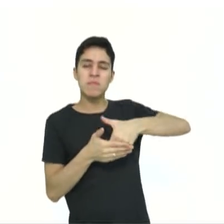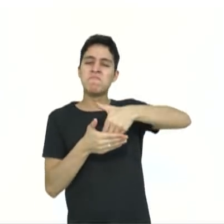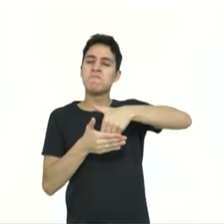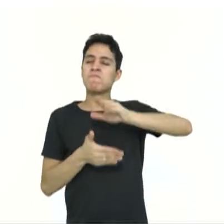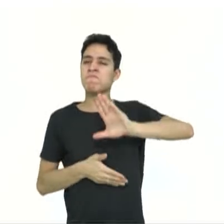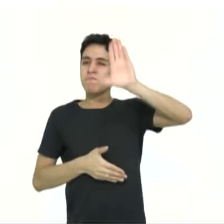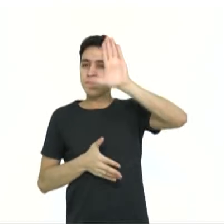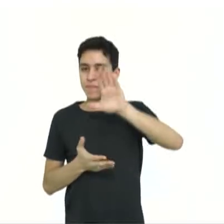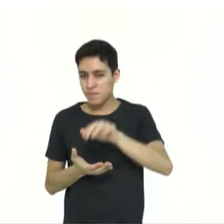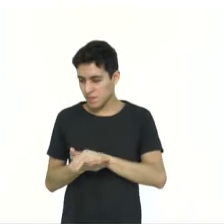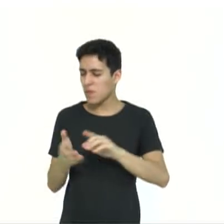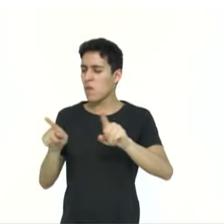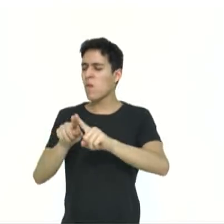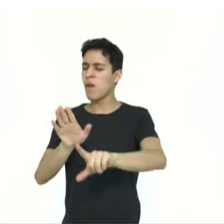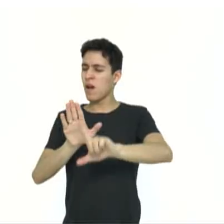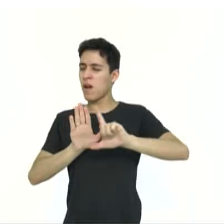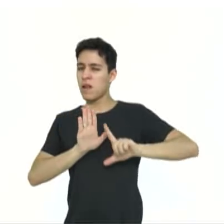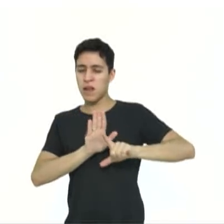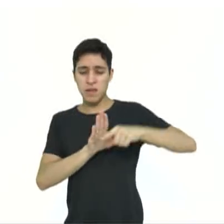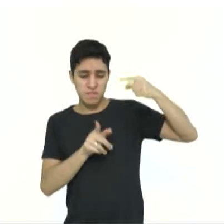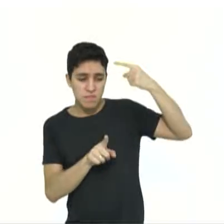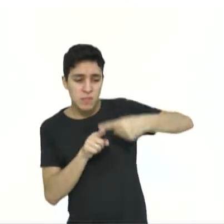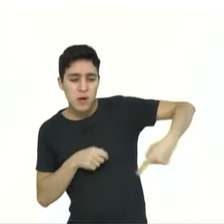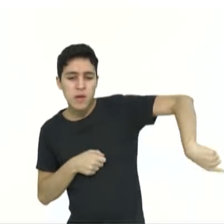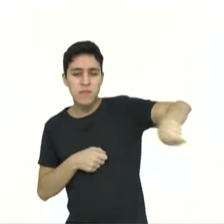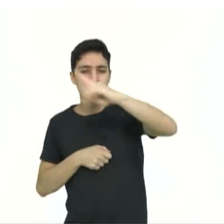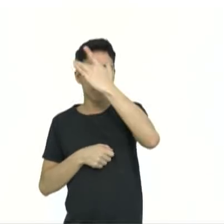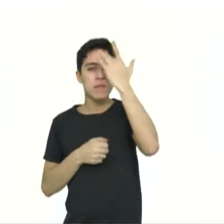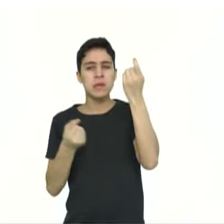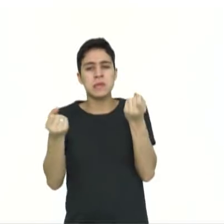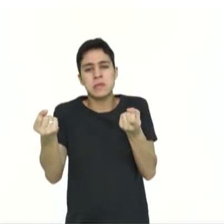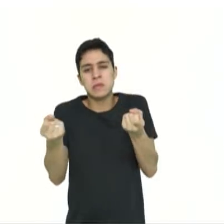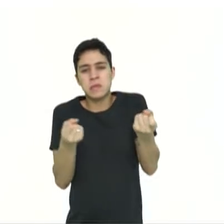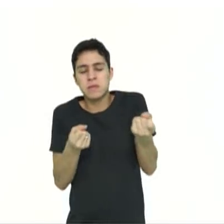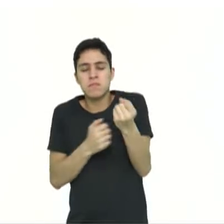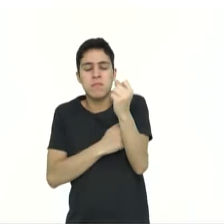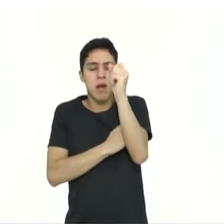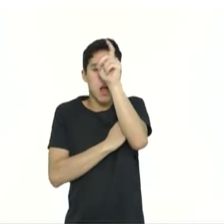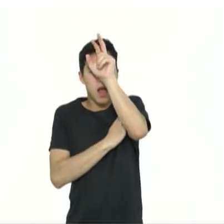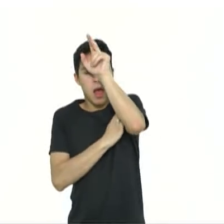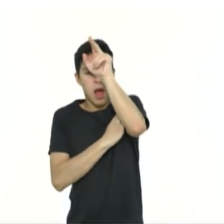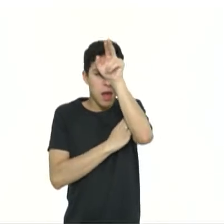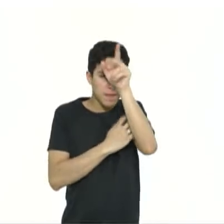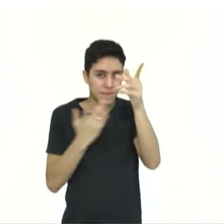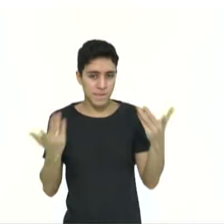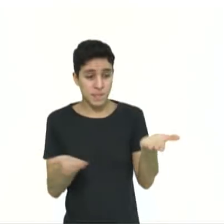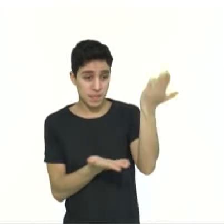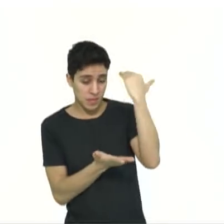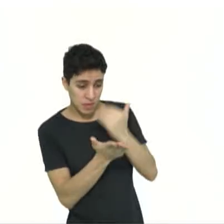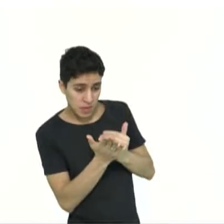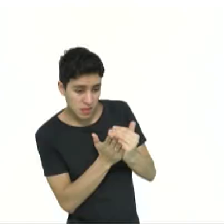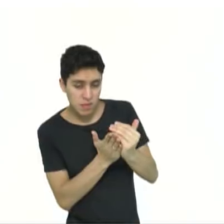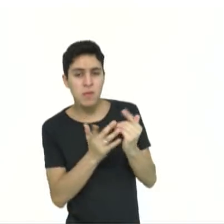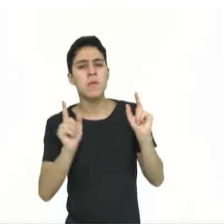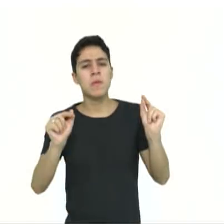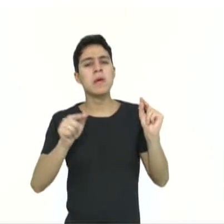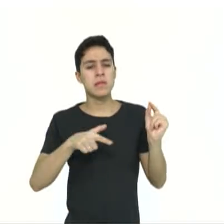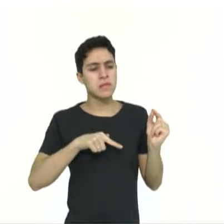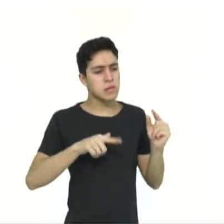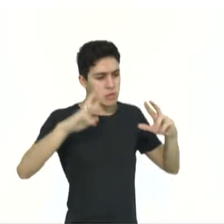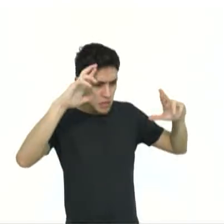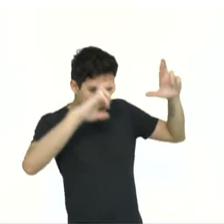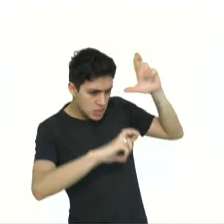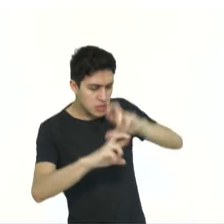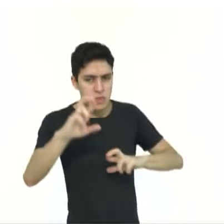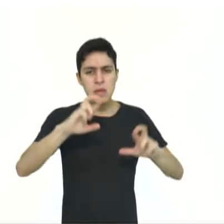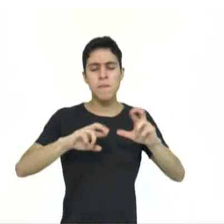pré-eleitoreira, como foi com a lei que proíbe os cidadãos dirigirem alcoolizados. No começo fazem blitz,